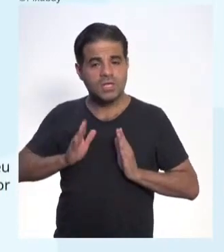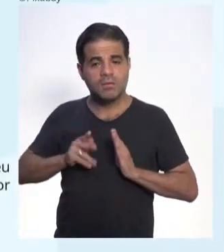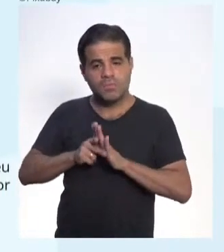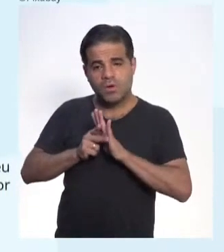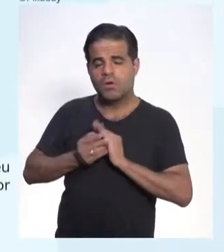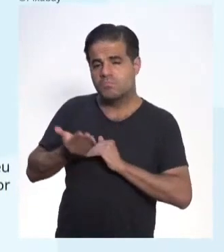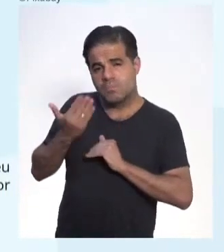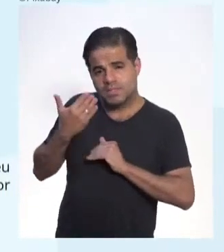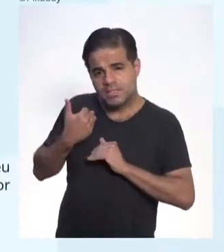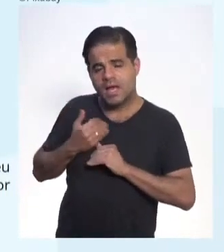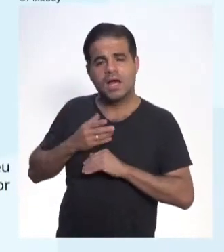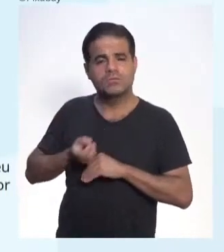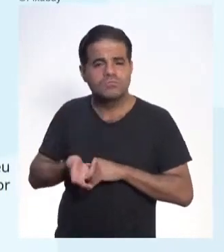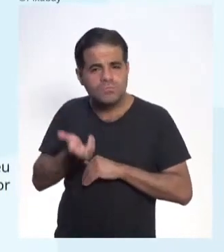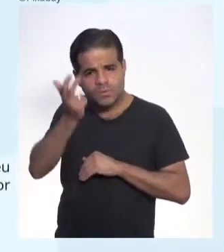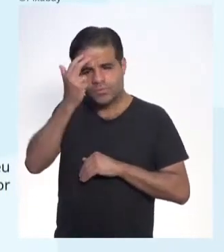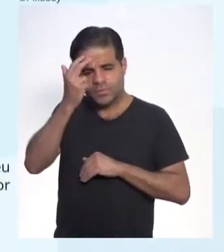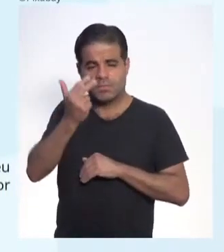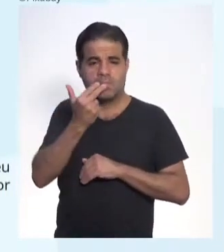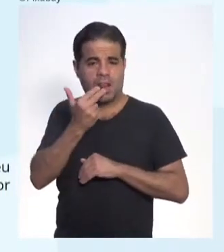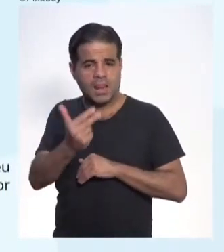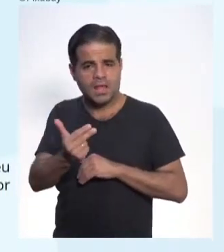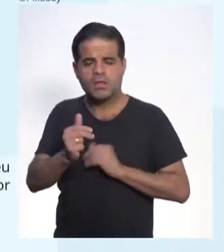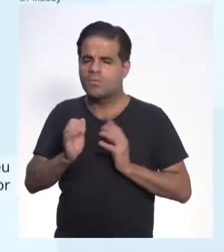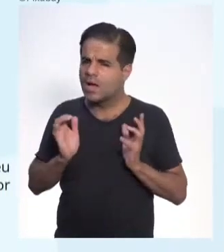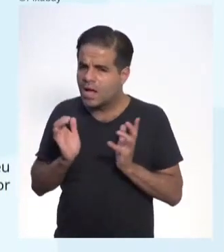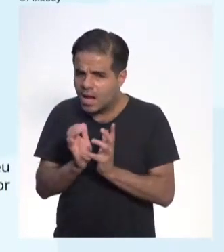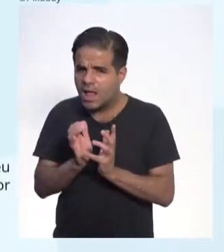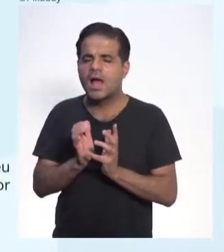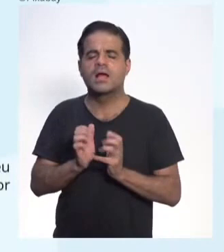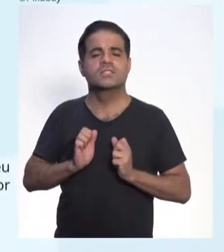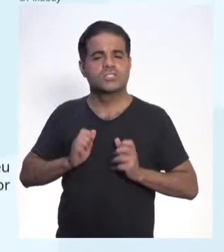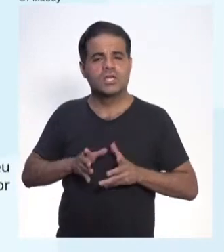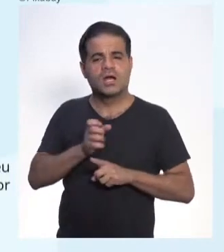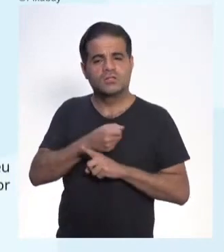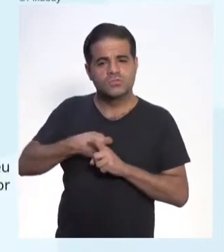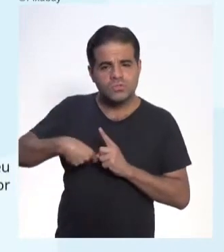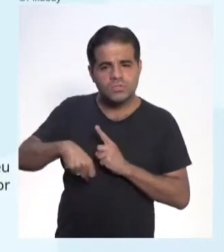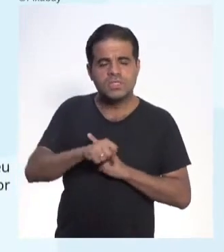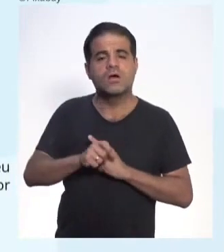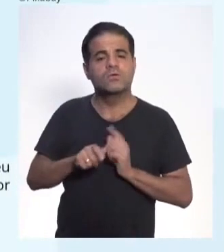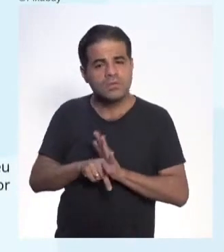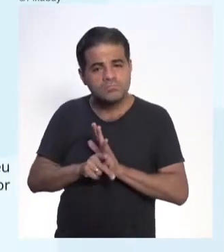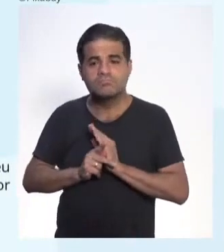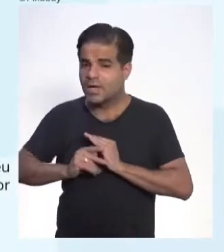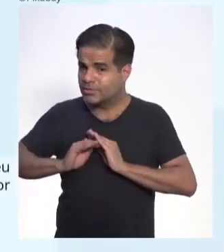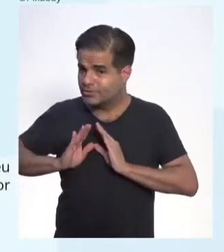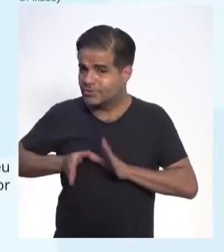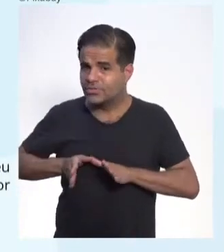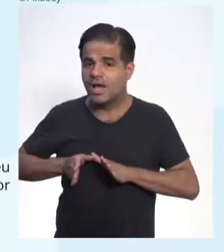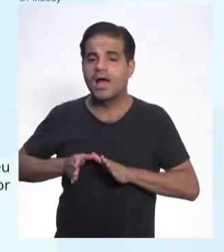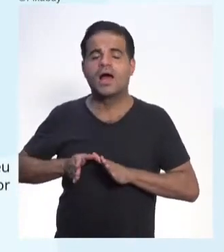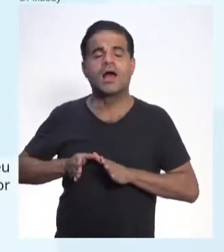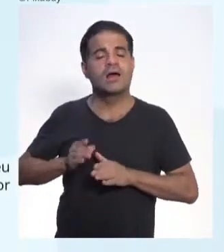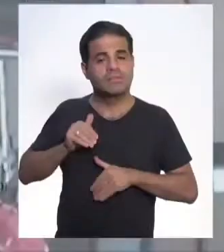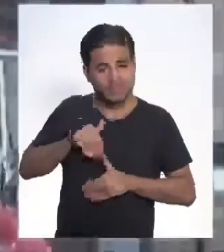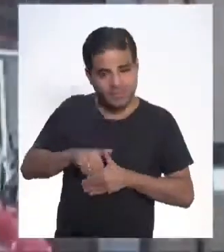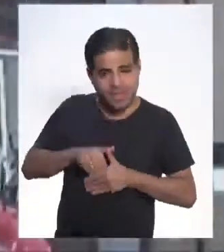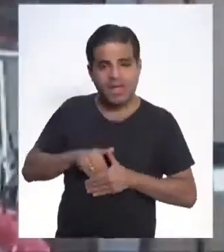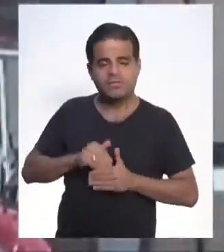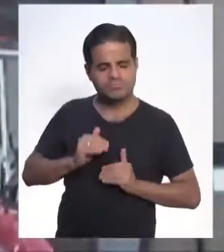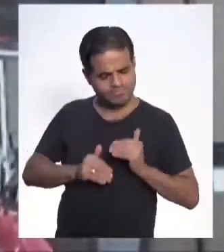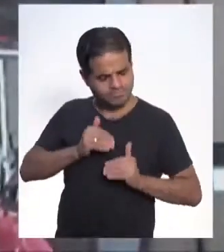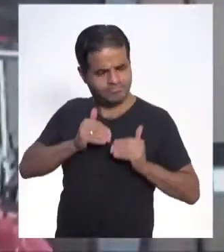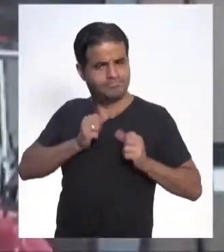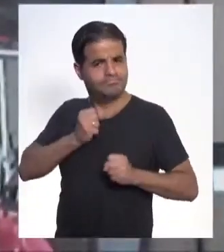um passado, uma cultura, uma língua, uma classe social que nós fazemos parte. Então, dentro do